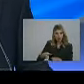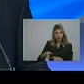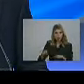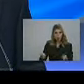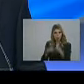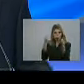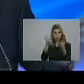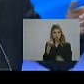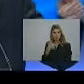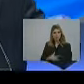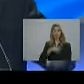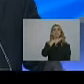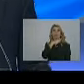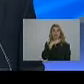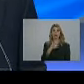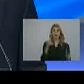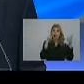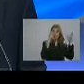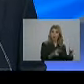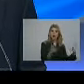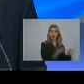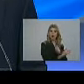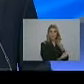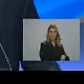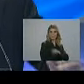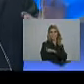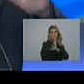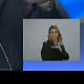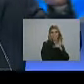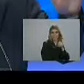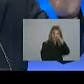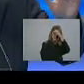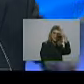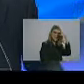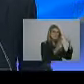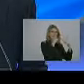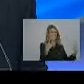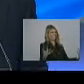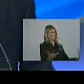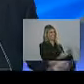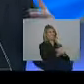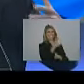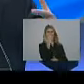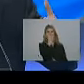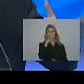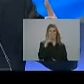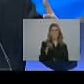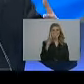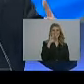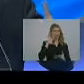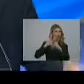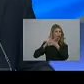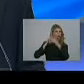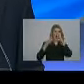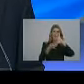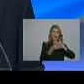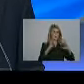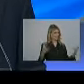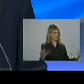quebrado. A mesma coisa vai acontecer com o Rio de Janeiro. Esse paraíso que foi a experiência das Olimpíadas, uma